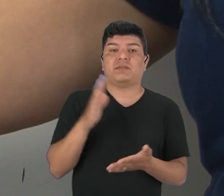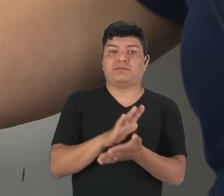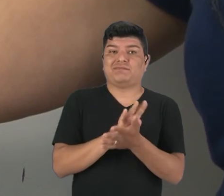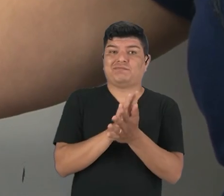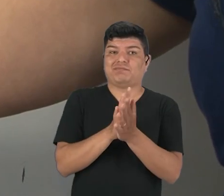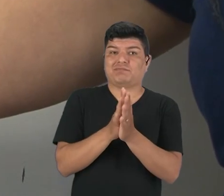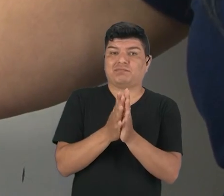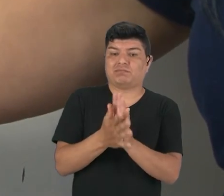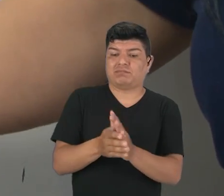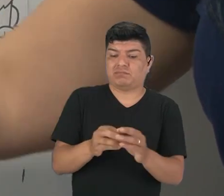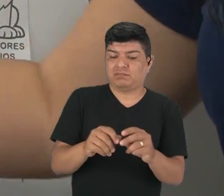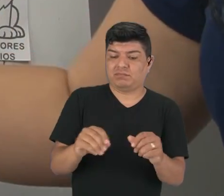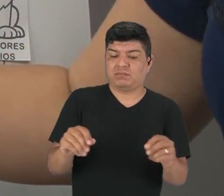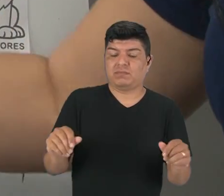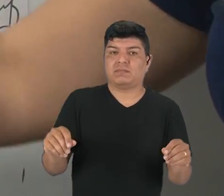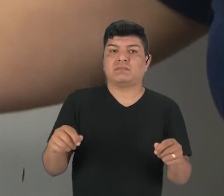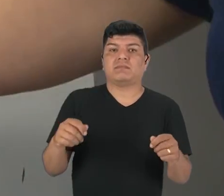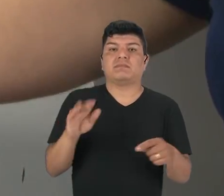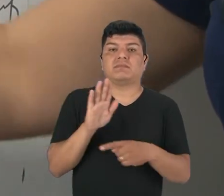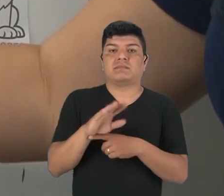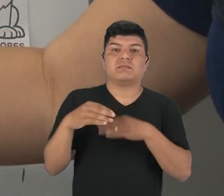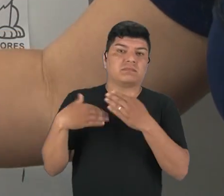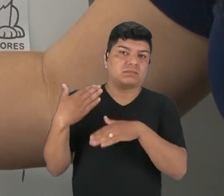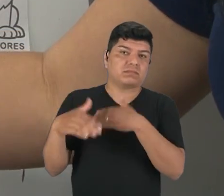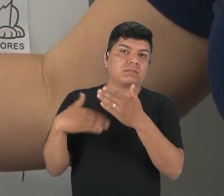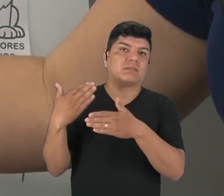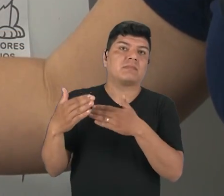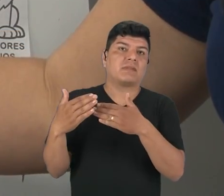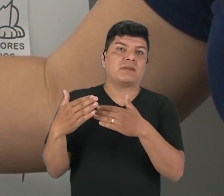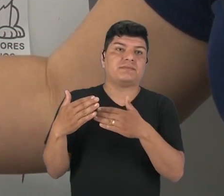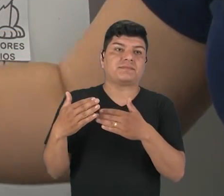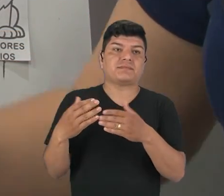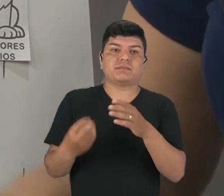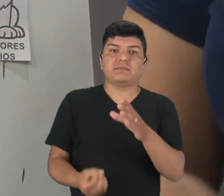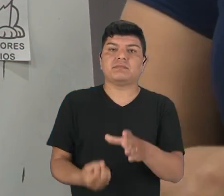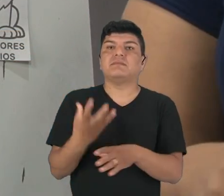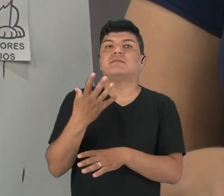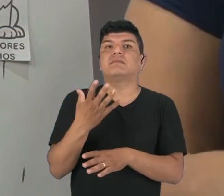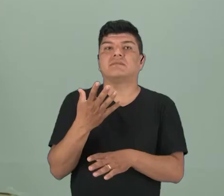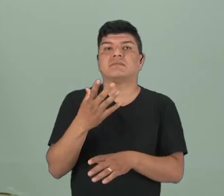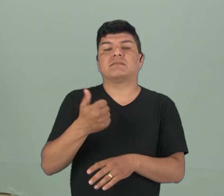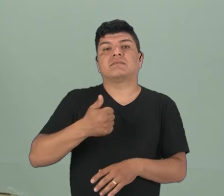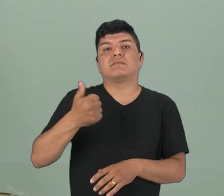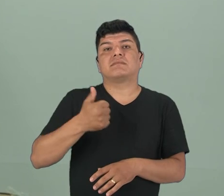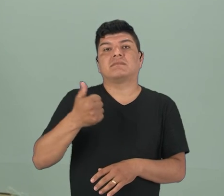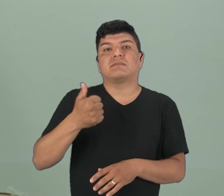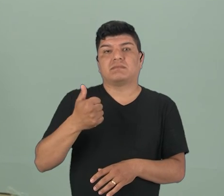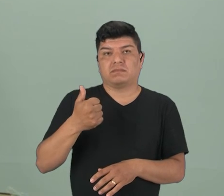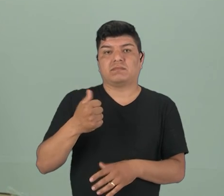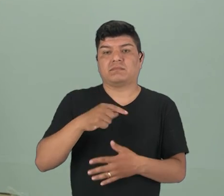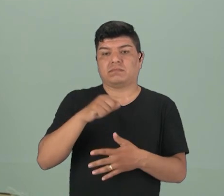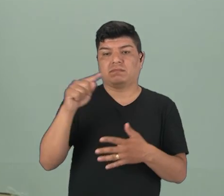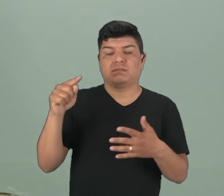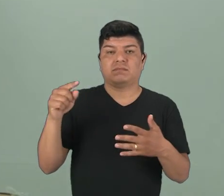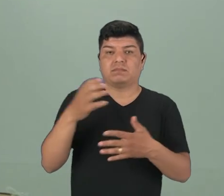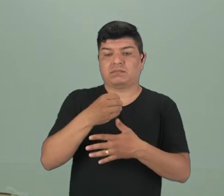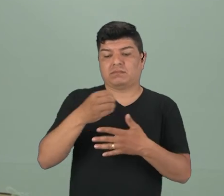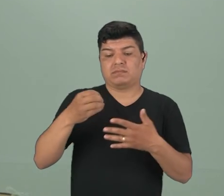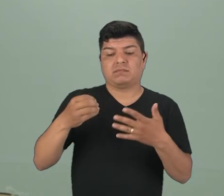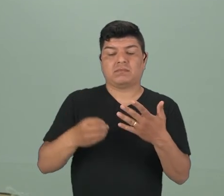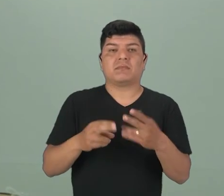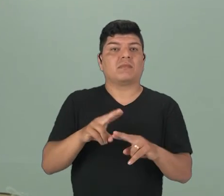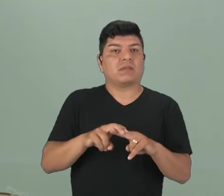no solo, que ajuda nesse processo aqui, ó, dos produtores, que são os primeiros nessa cadeia alimentar. Por isso que